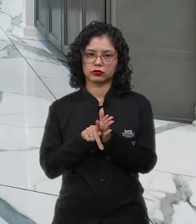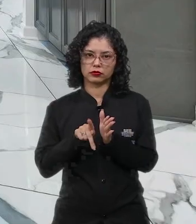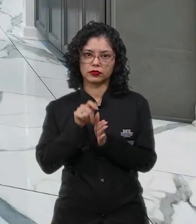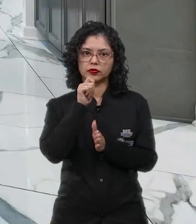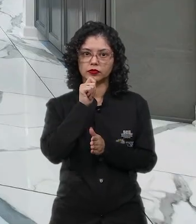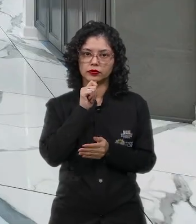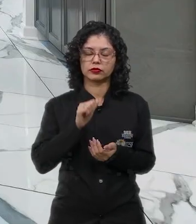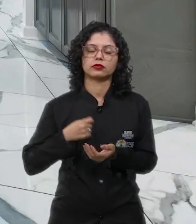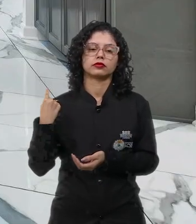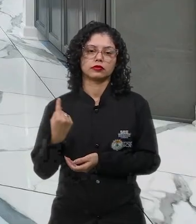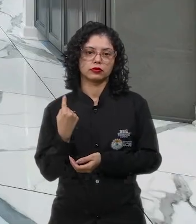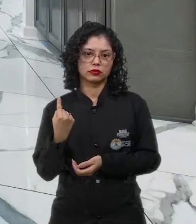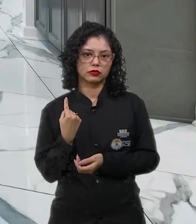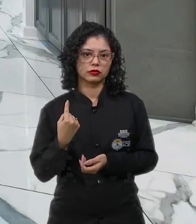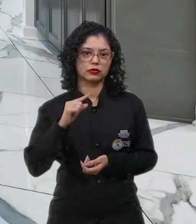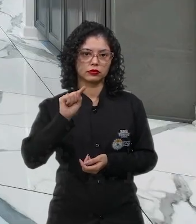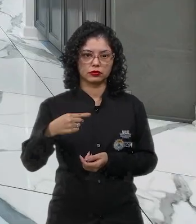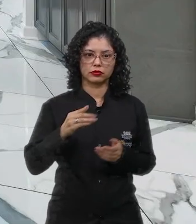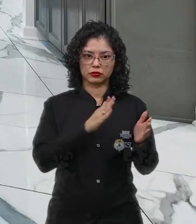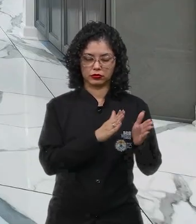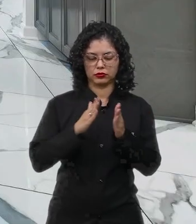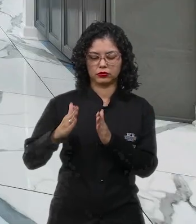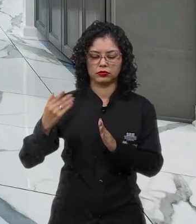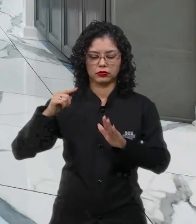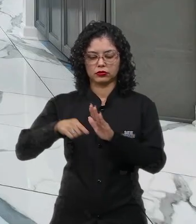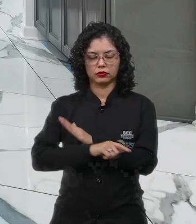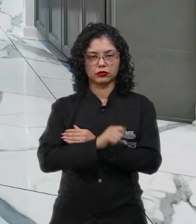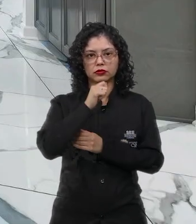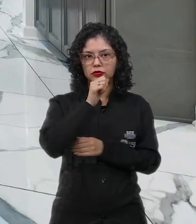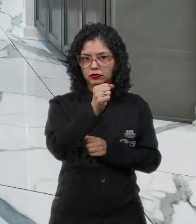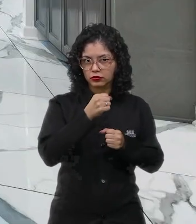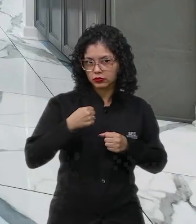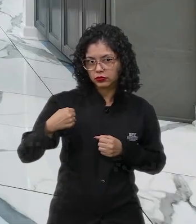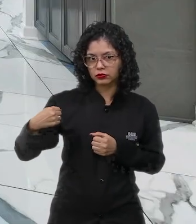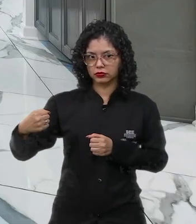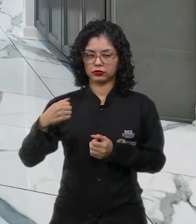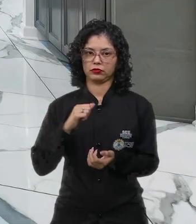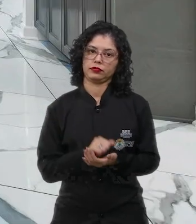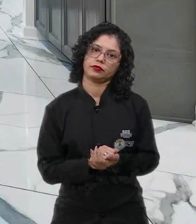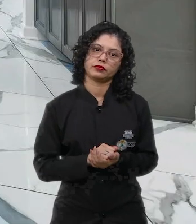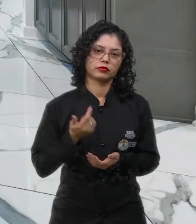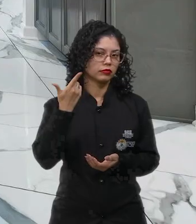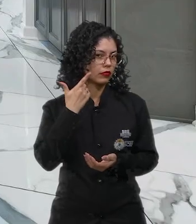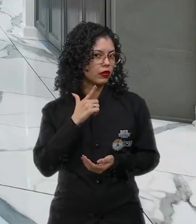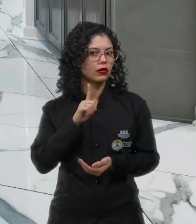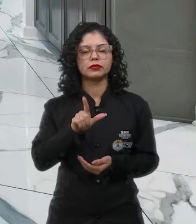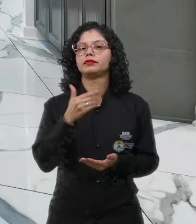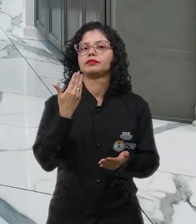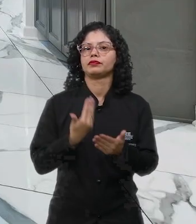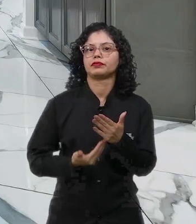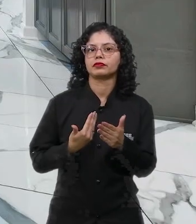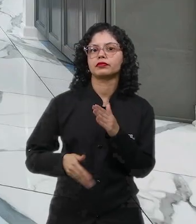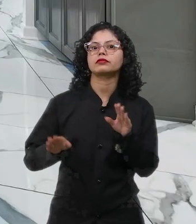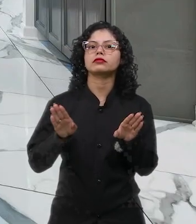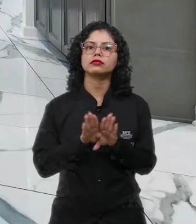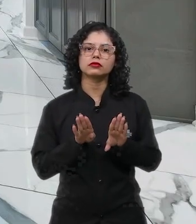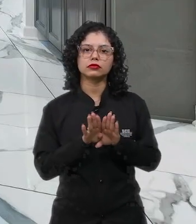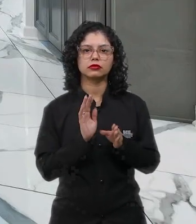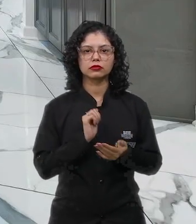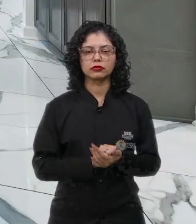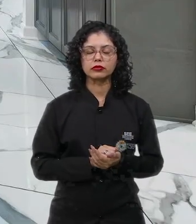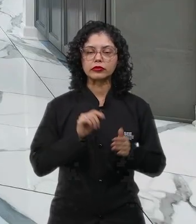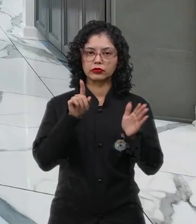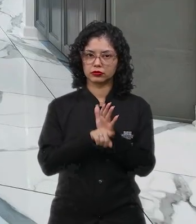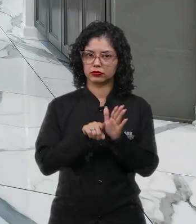ela vai isolar ali, né, a parte interna da geladeira para que ela não ganhe e nem perca, né, a